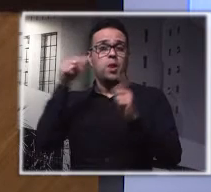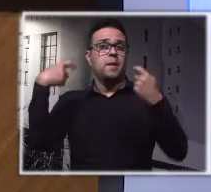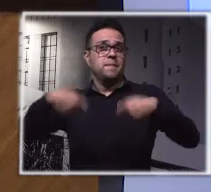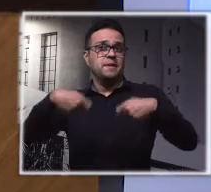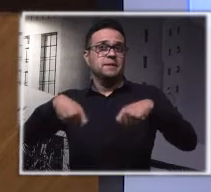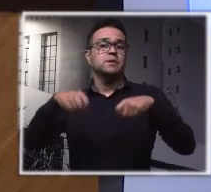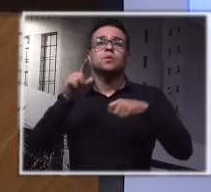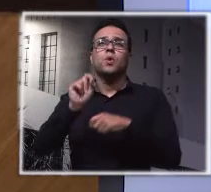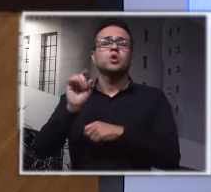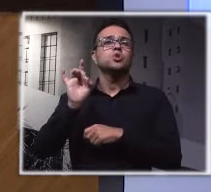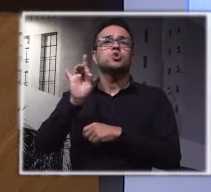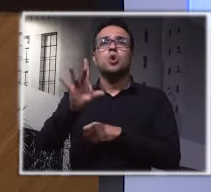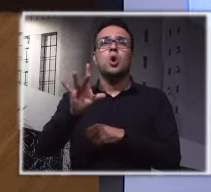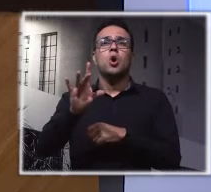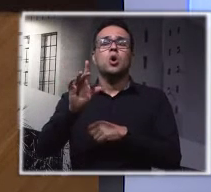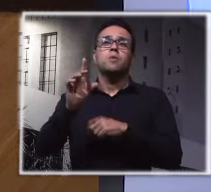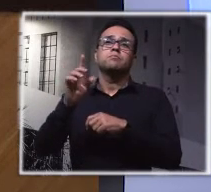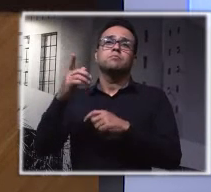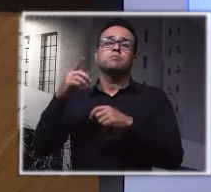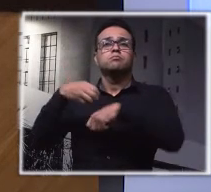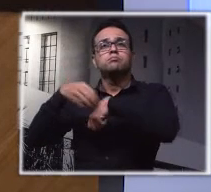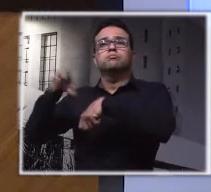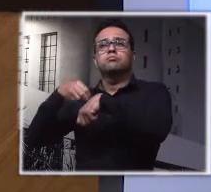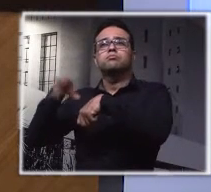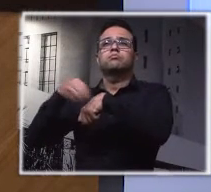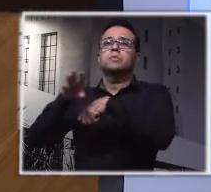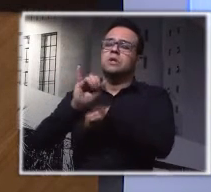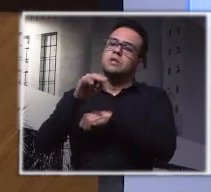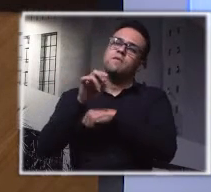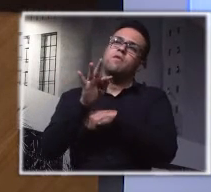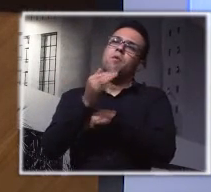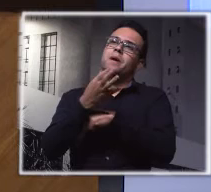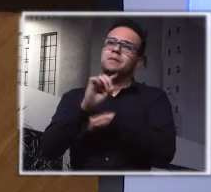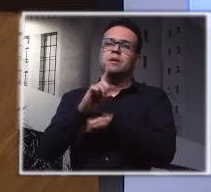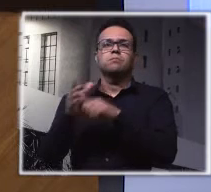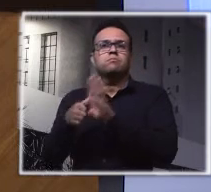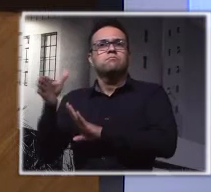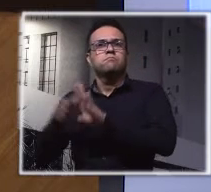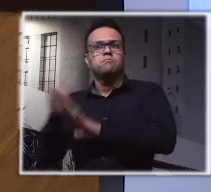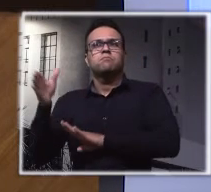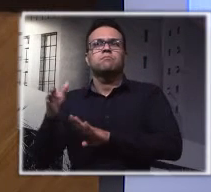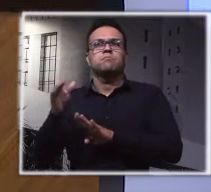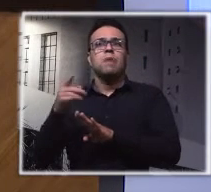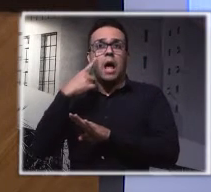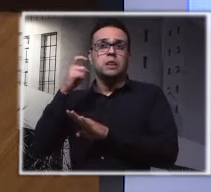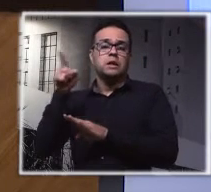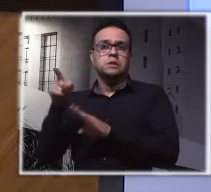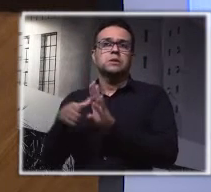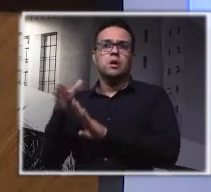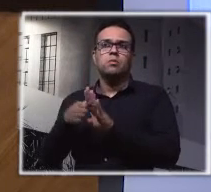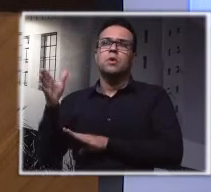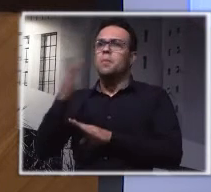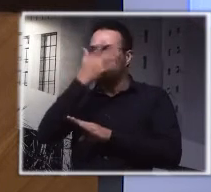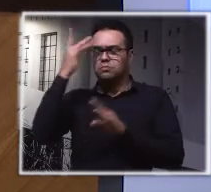é apenas e tão somente de informação. Elas só precisam de um encaminhamento. Elas só precisam de atenção, elas só precisam de